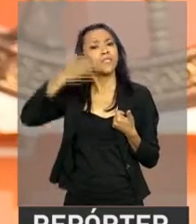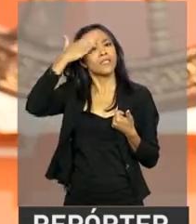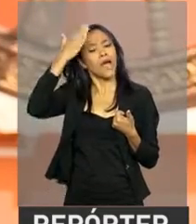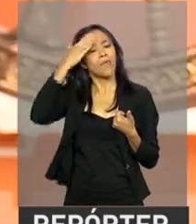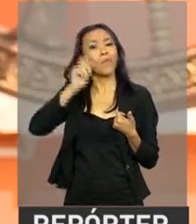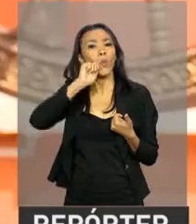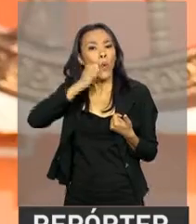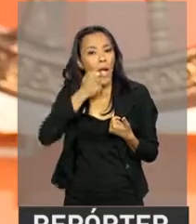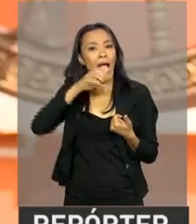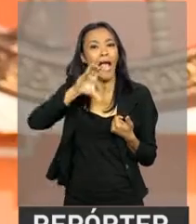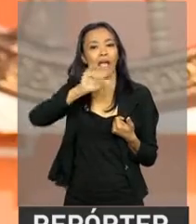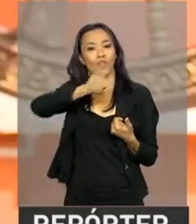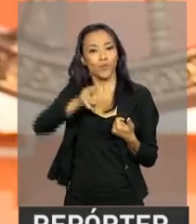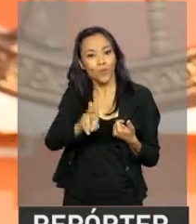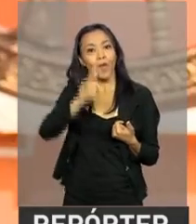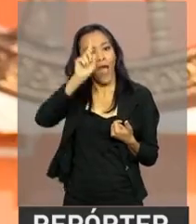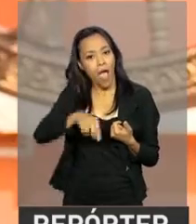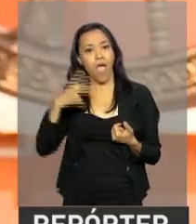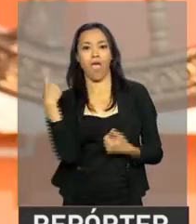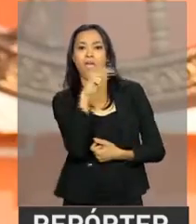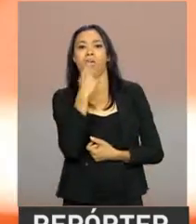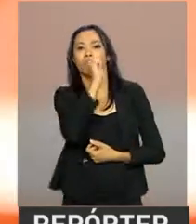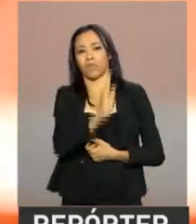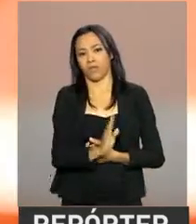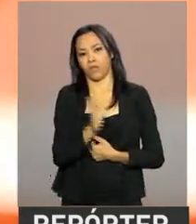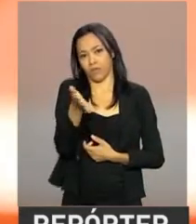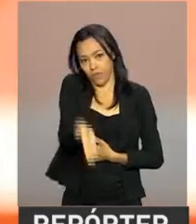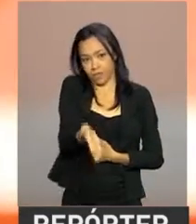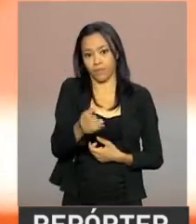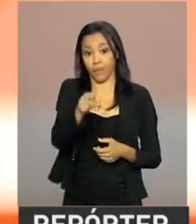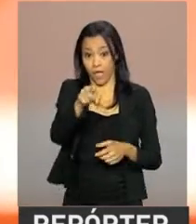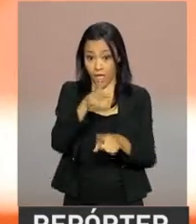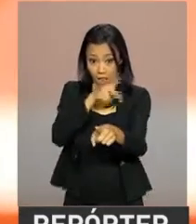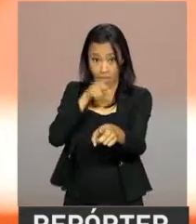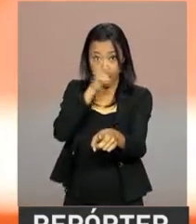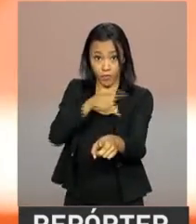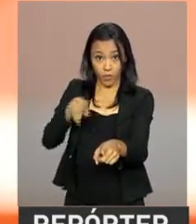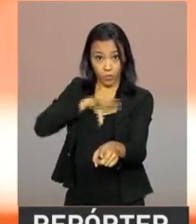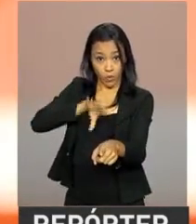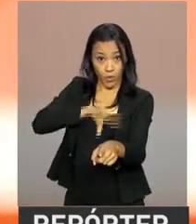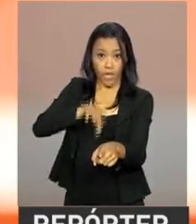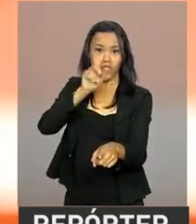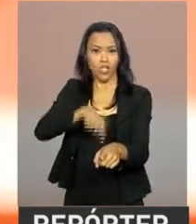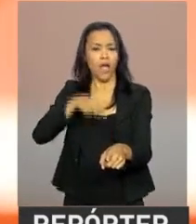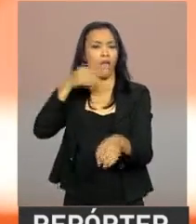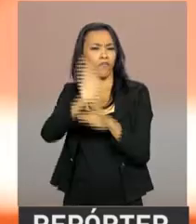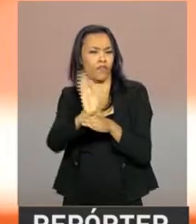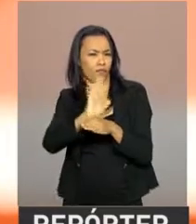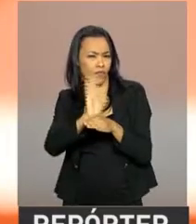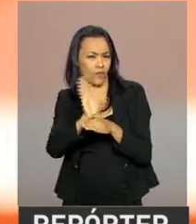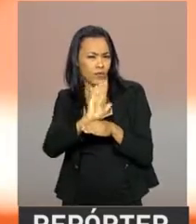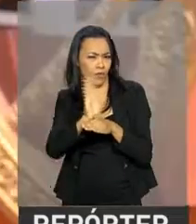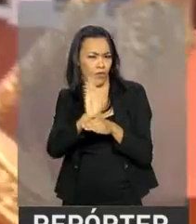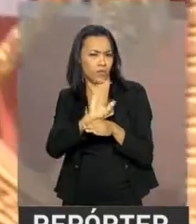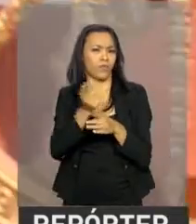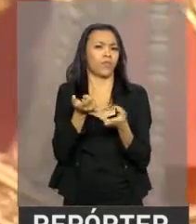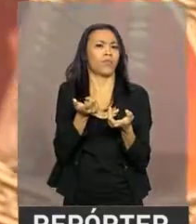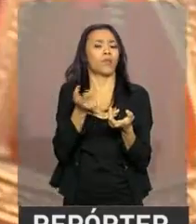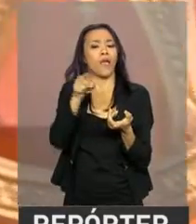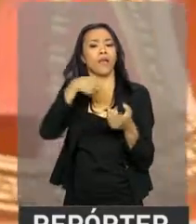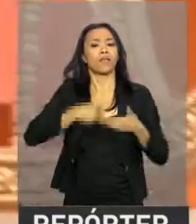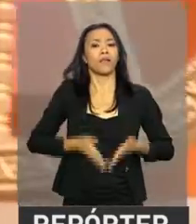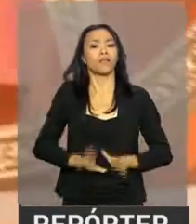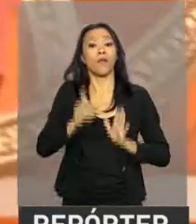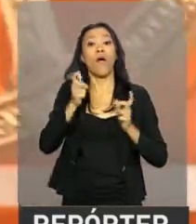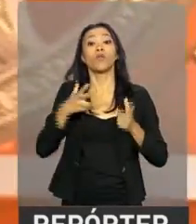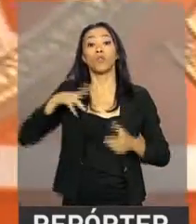na verdade, veio do Brasil aqui para a Índia. Naline é professora de português e também fez filme sobre a conexão Portugal-Goa. Ela nasceu